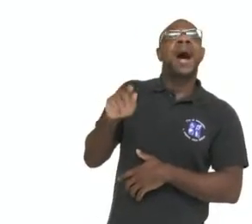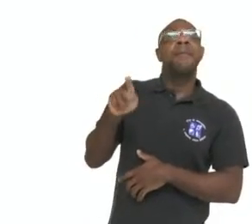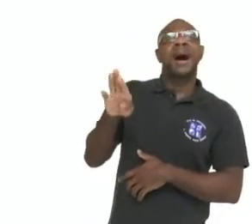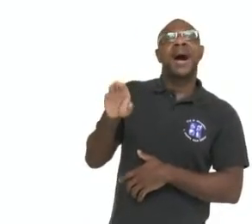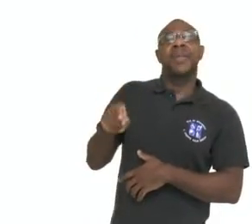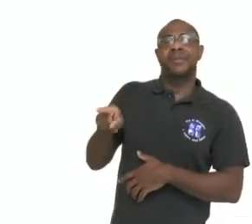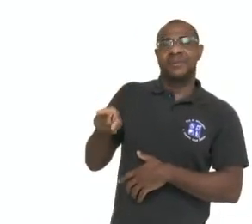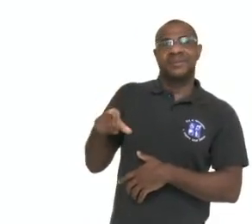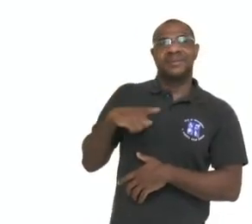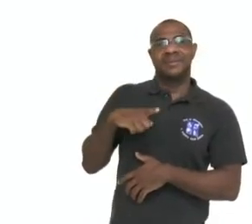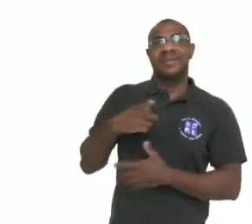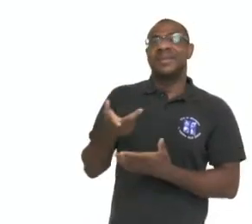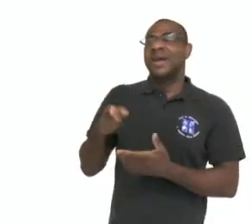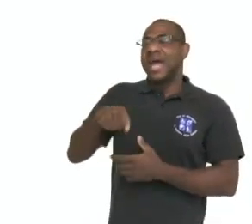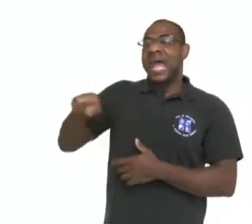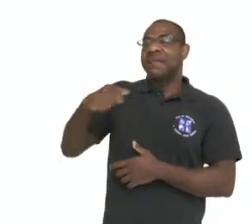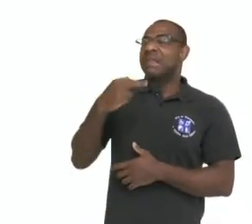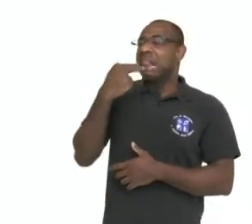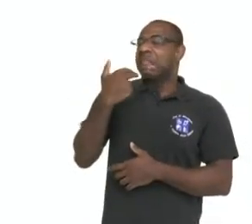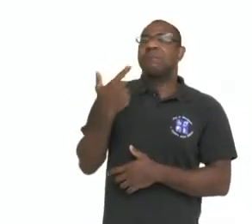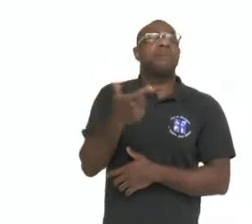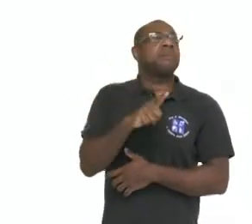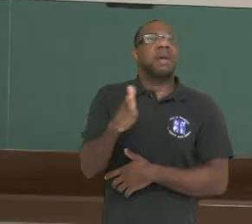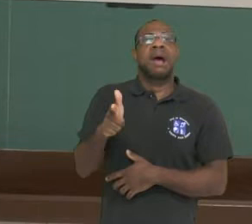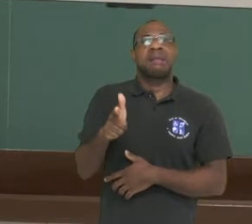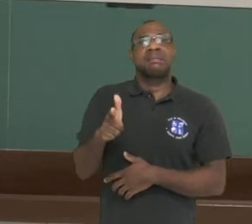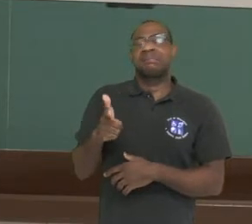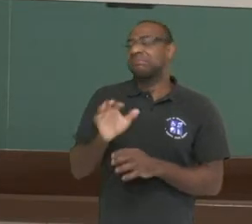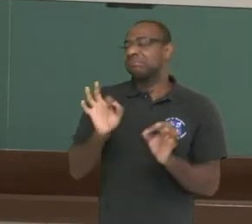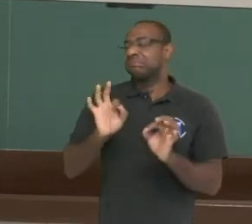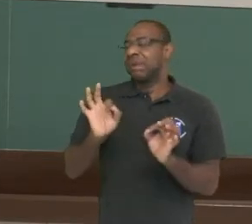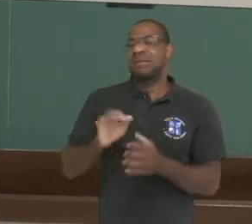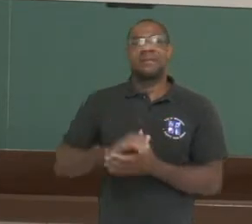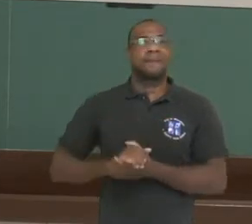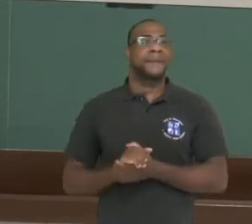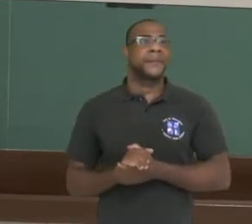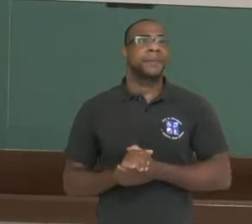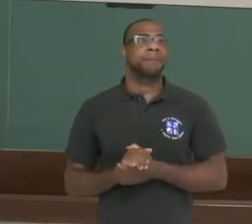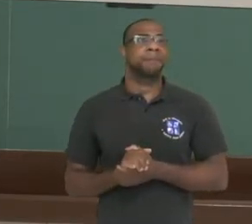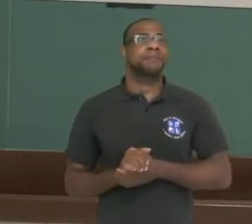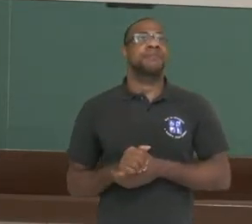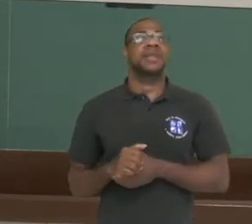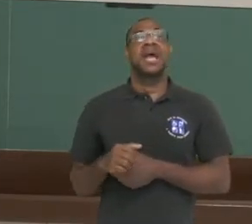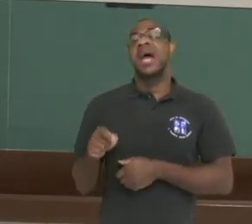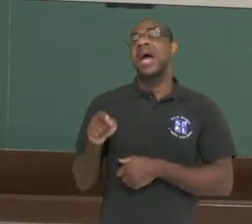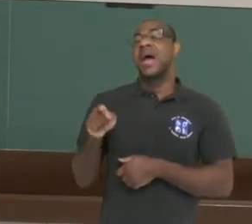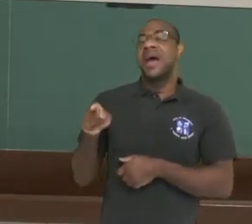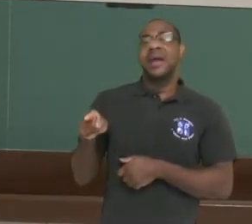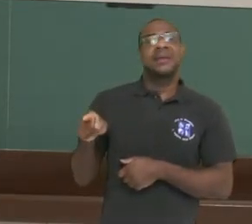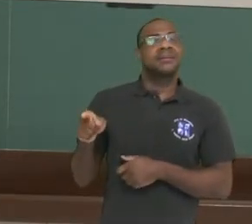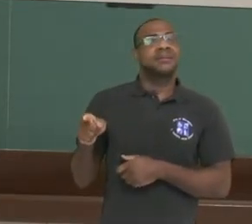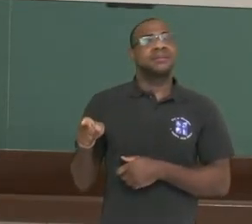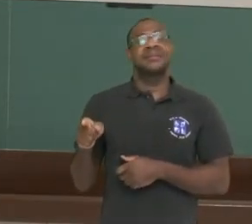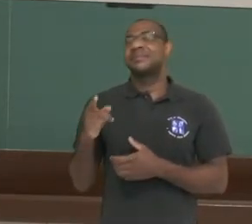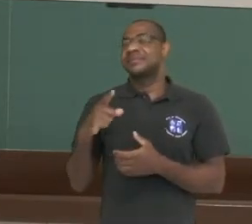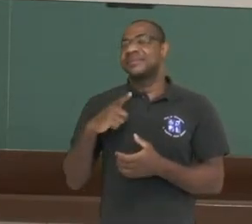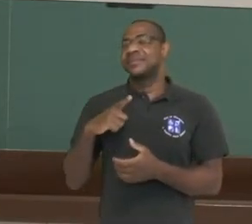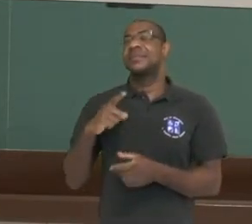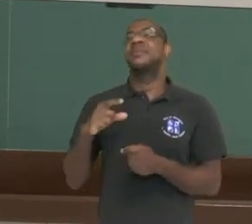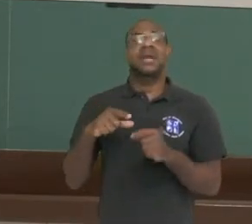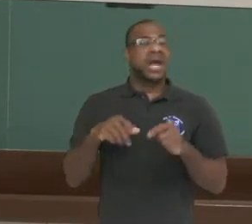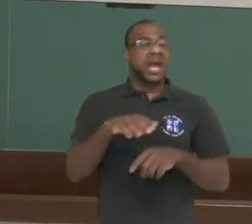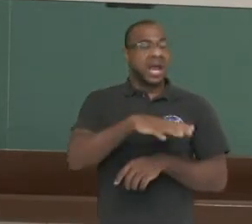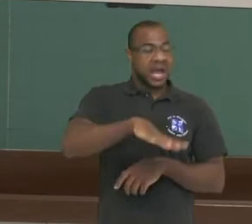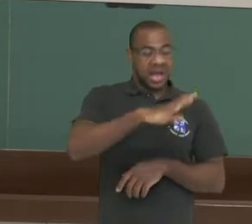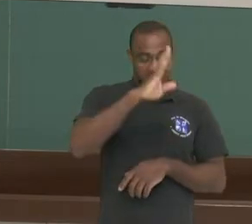Império Romano, né? Olha quantos povos: marcomanos, quados, vândalos, godos, lombardos, senones,